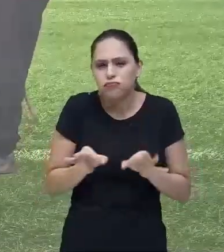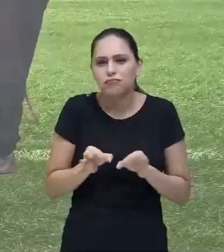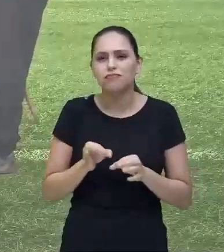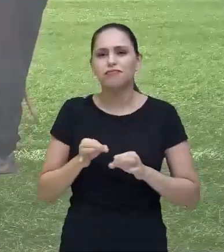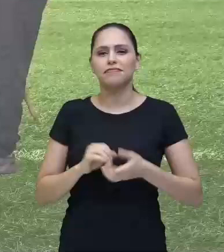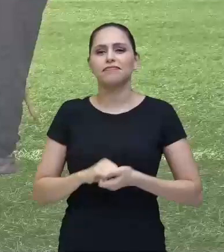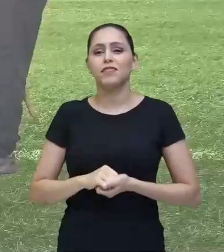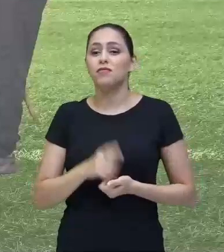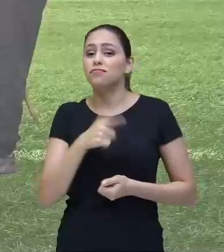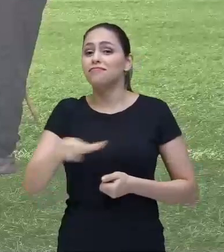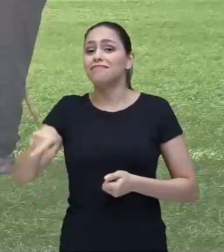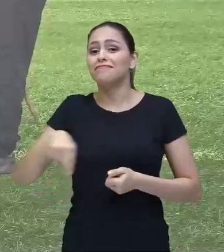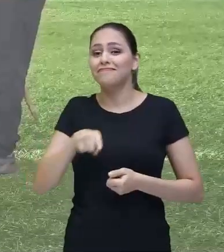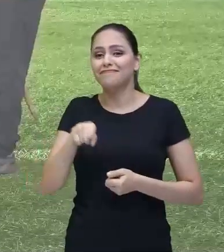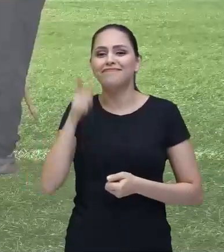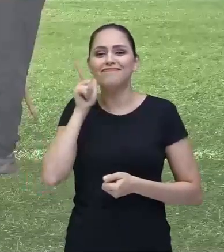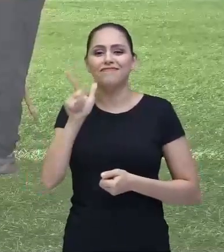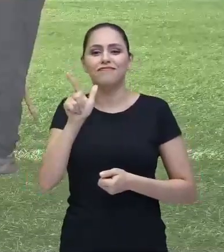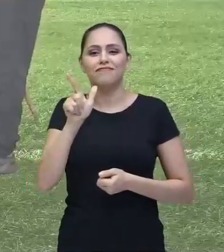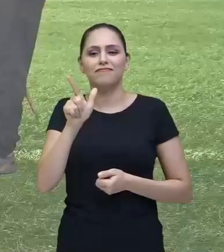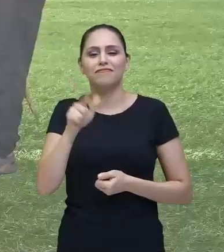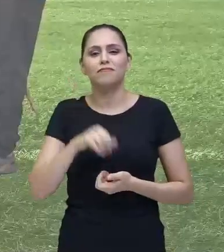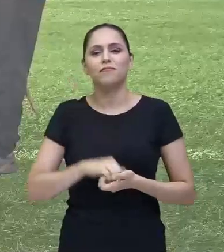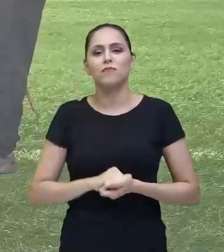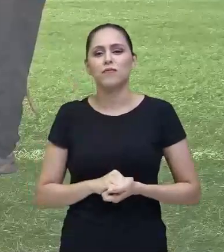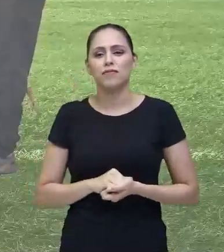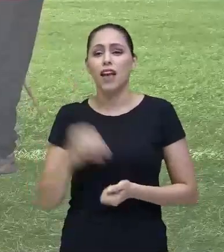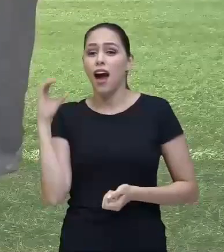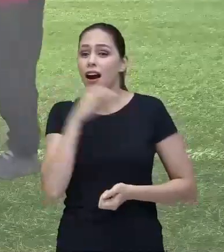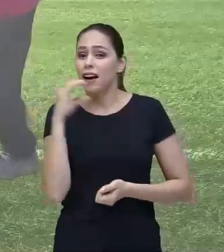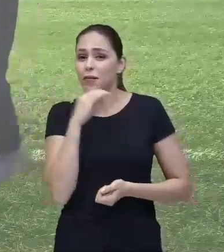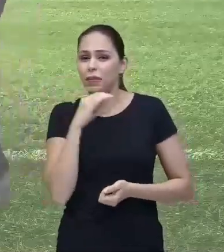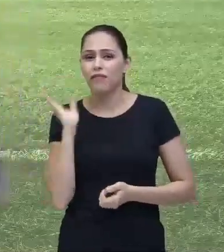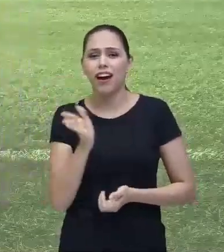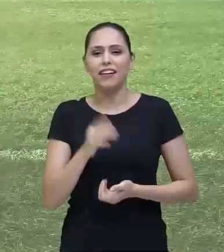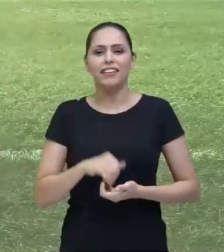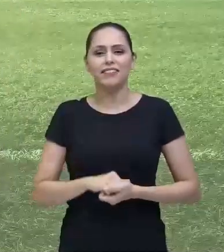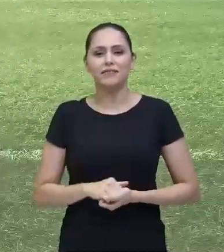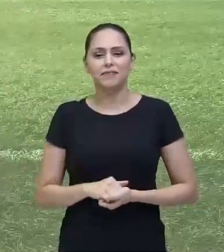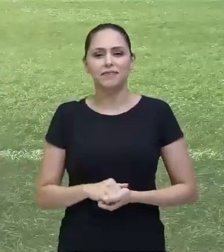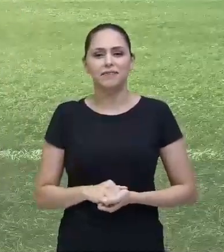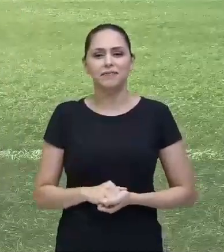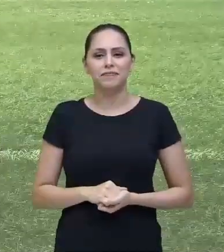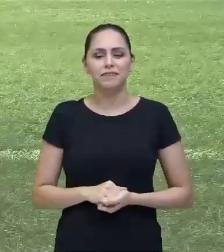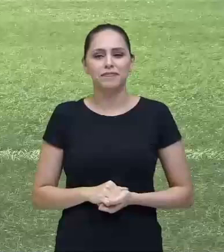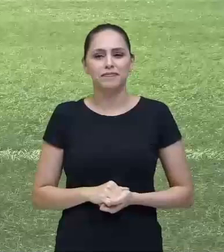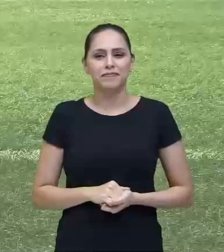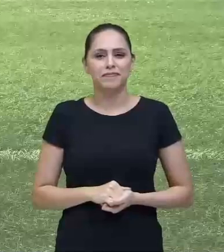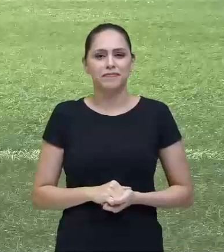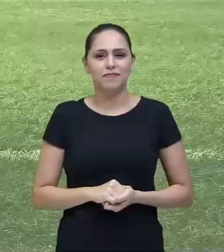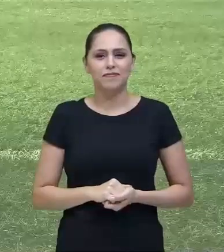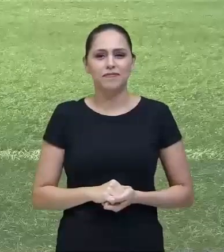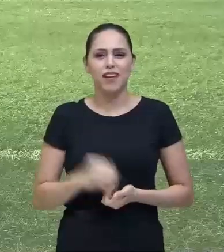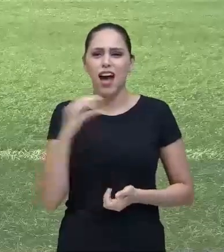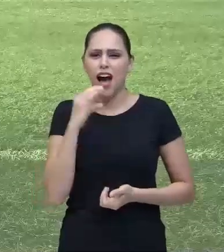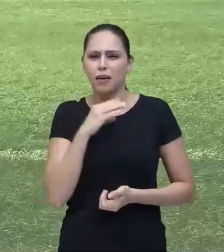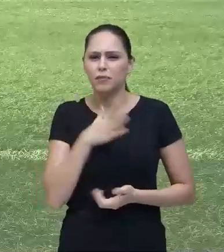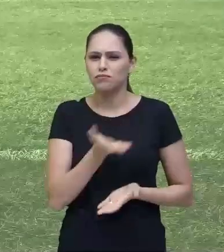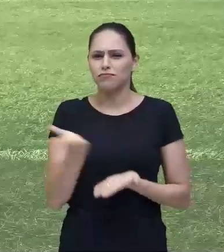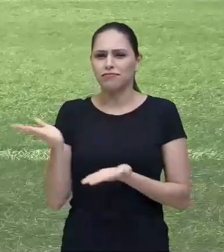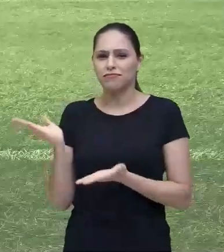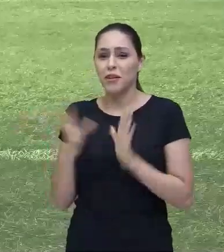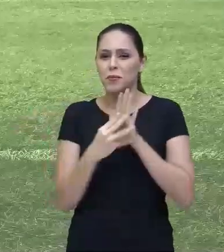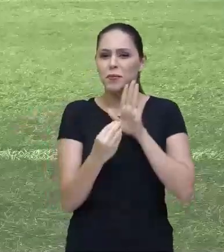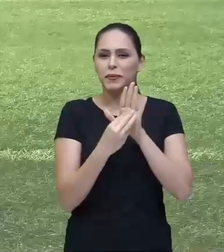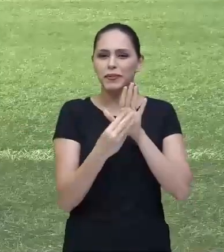Vocês vão ganhar, hein, crianças? Prepara pra competir. Bem rápido, hein? Bem rápido, hein? Valendo! Valendo! Isso, vai, vai! Bora, crianças, vamos lá, vamos lá! Eu tô torcendo por